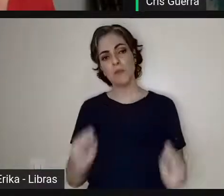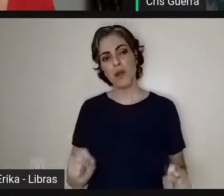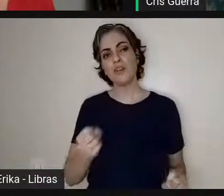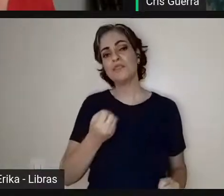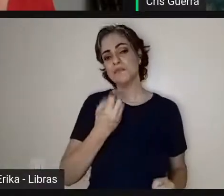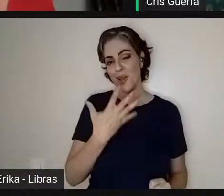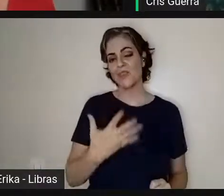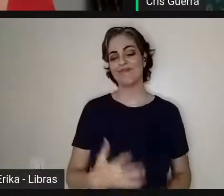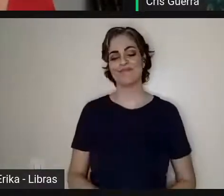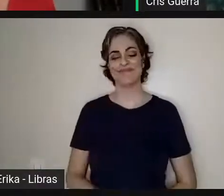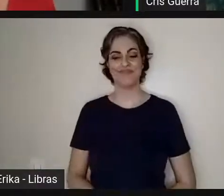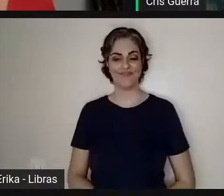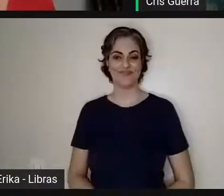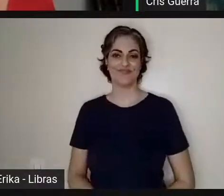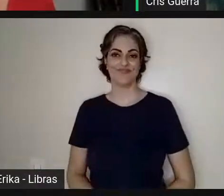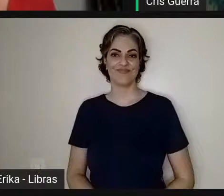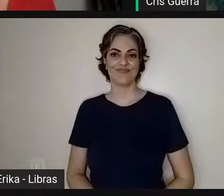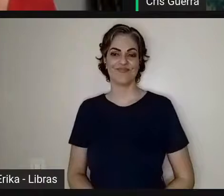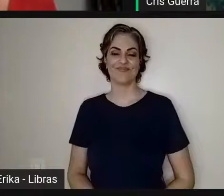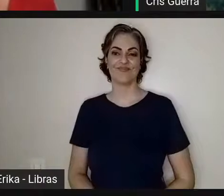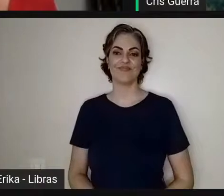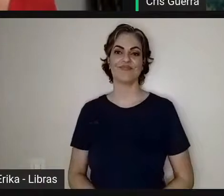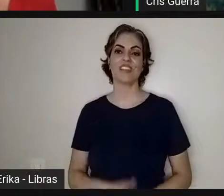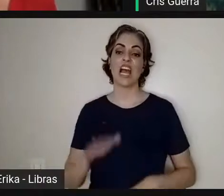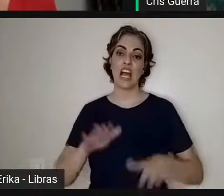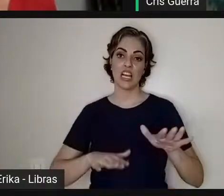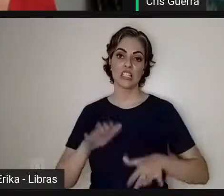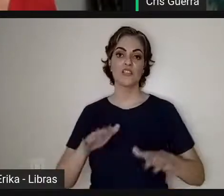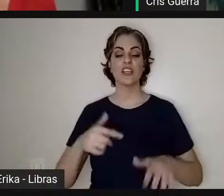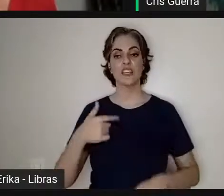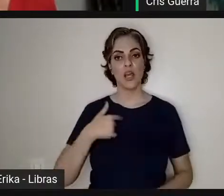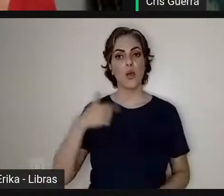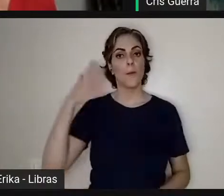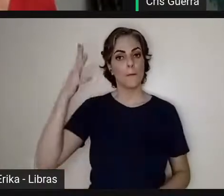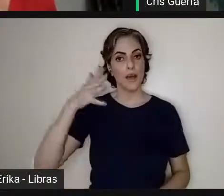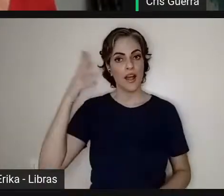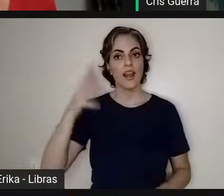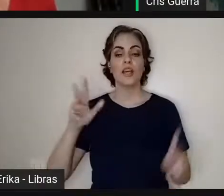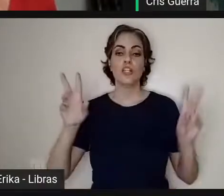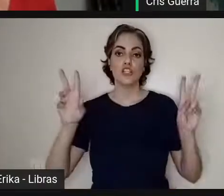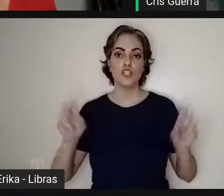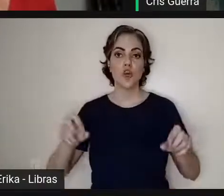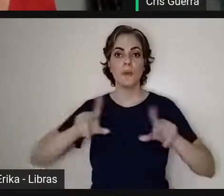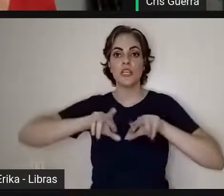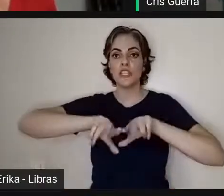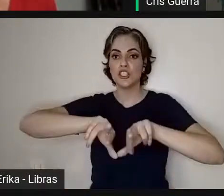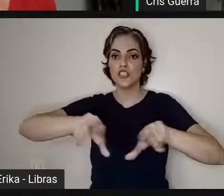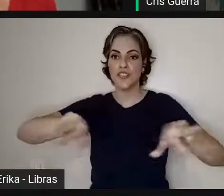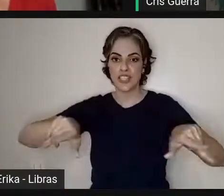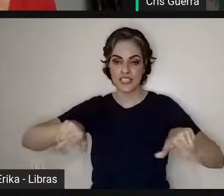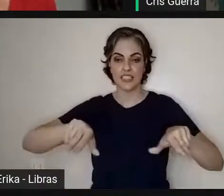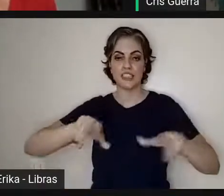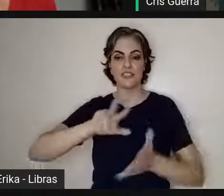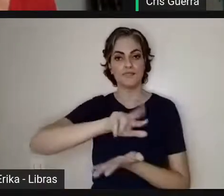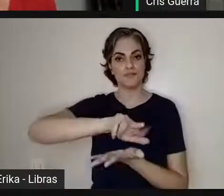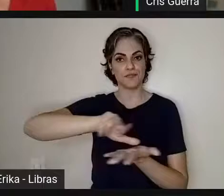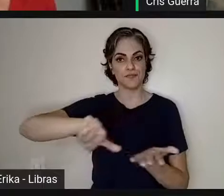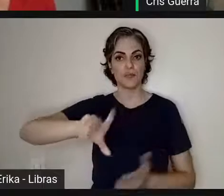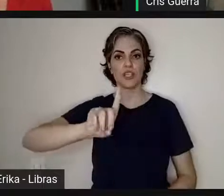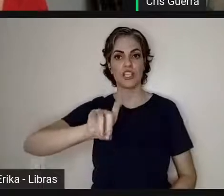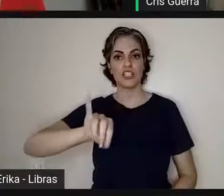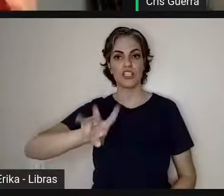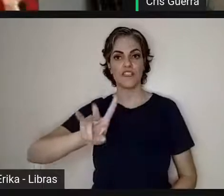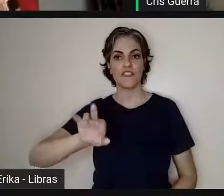E é interessante que eu até faço, de vez em quando, palestras sobre diversidade, né? E contando o seguinte, que eu tive